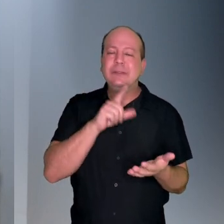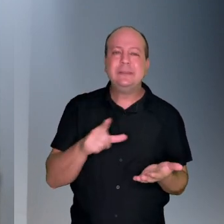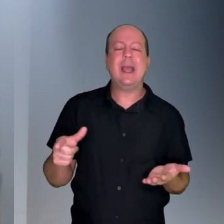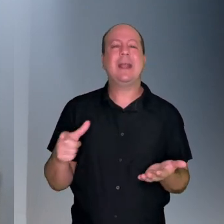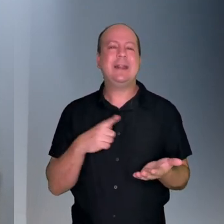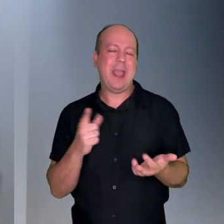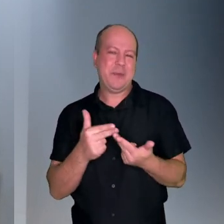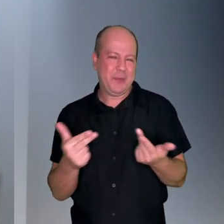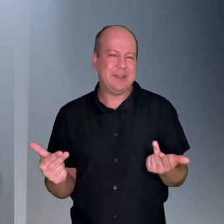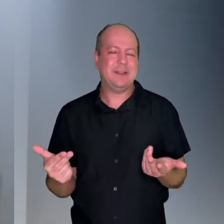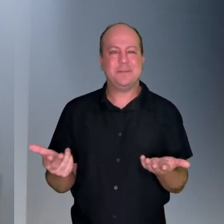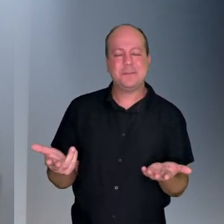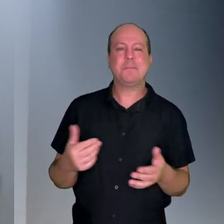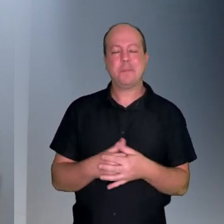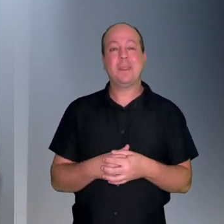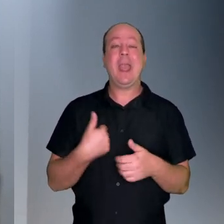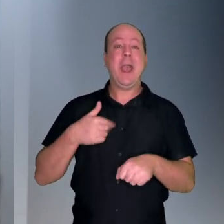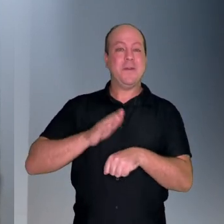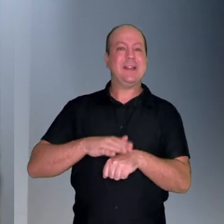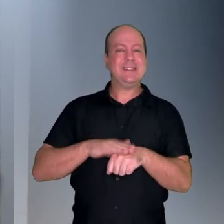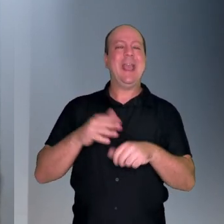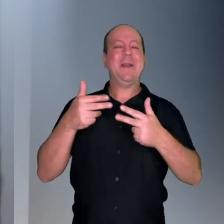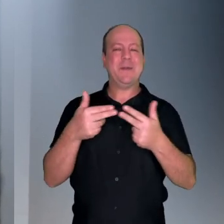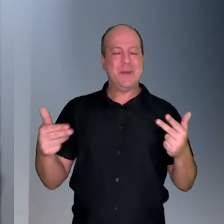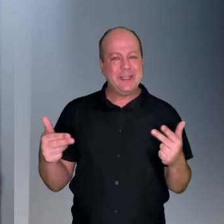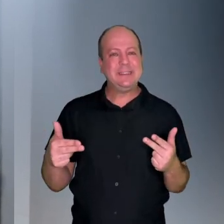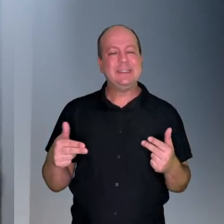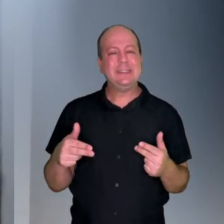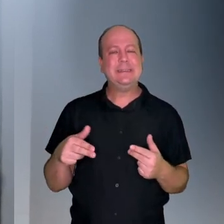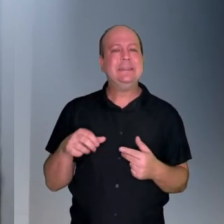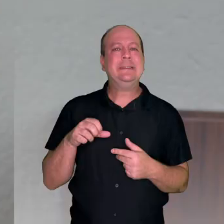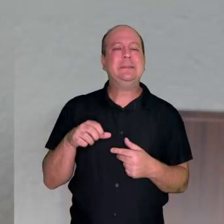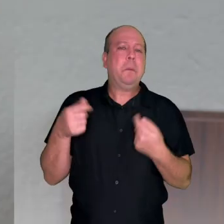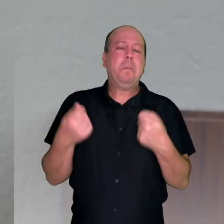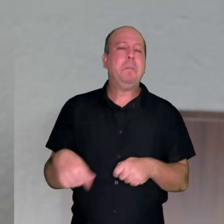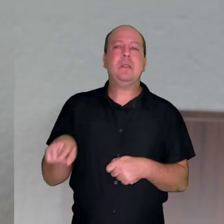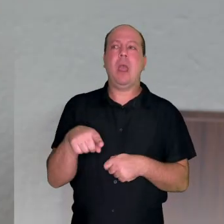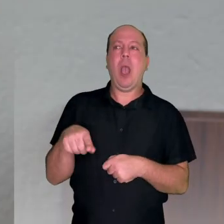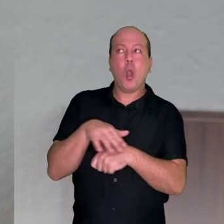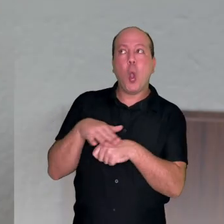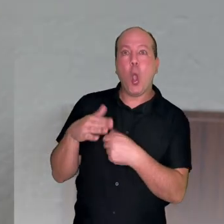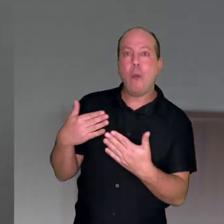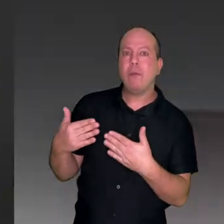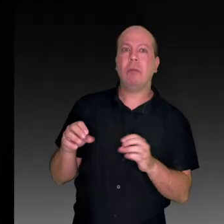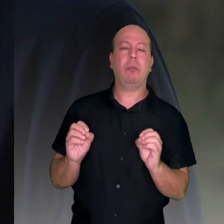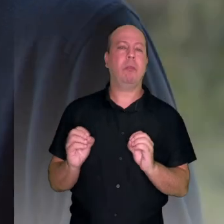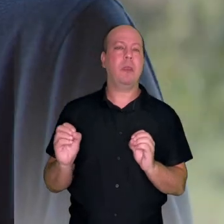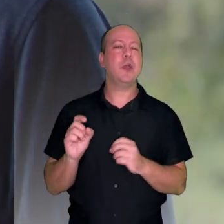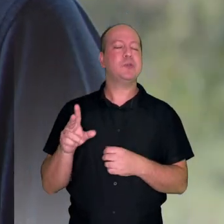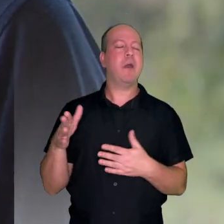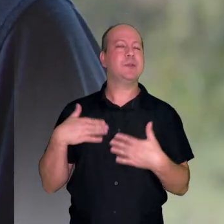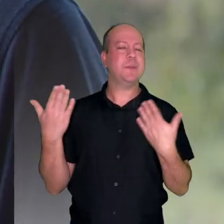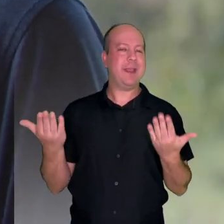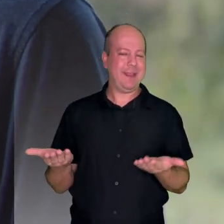gente consegue ter essa coisa de fazer coisas sem precisar conversar. E às